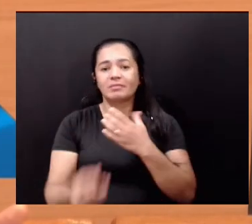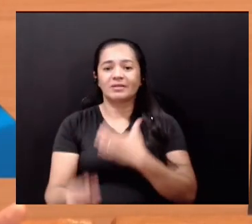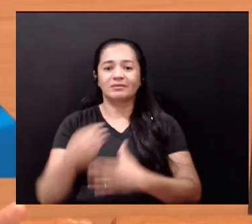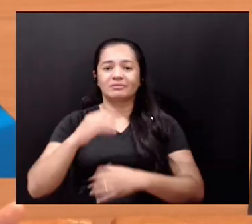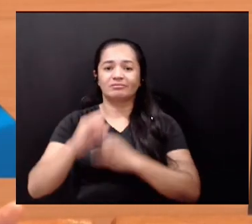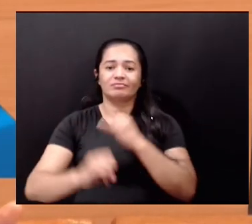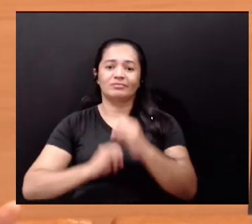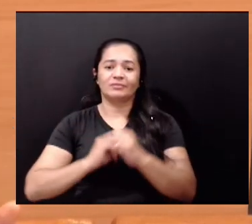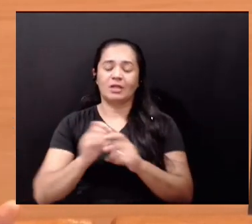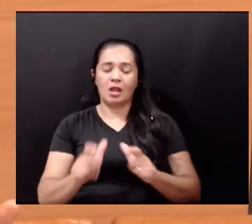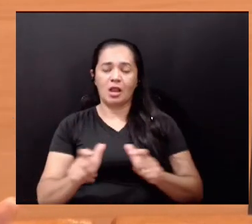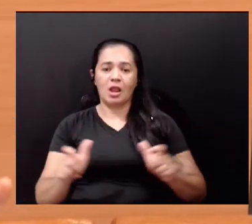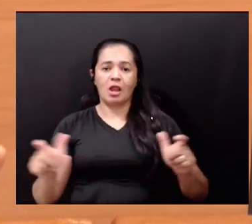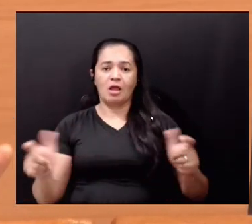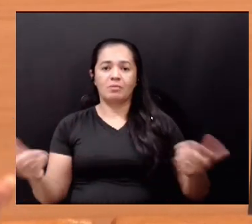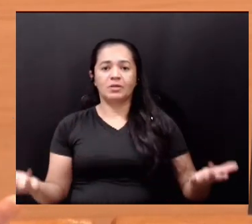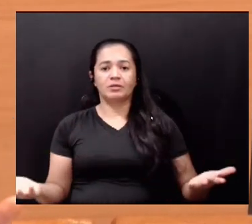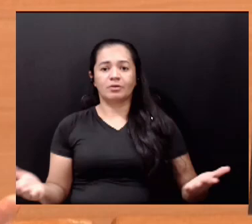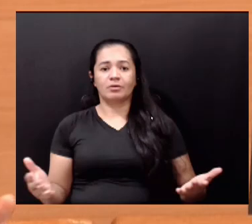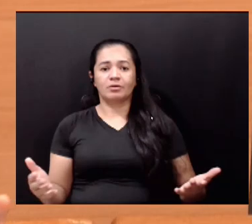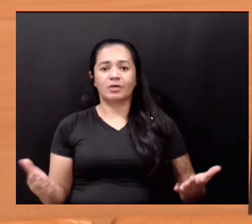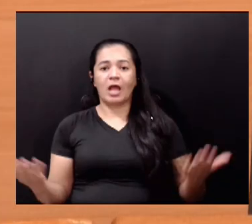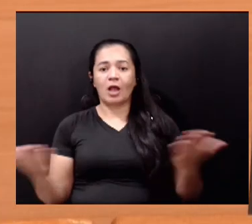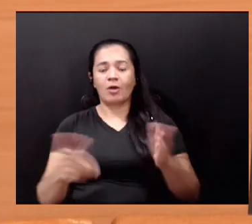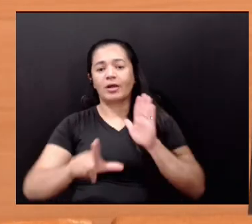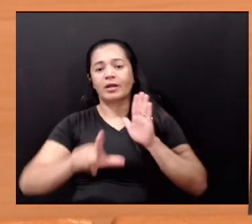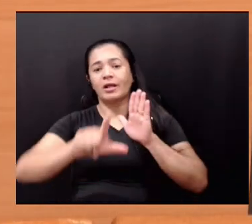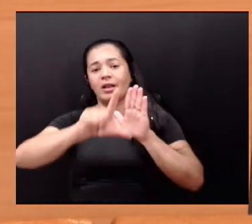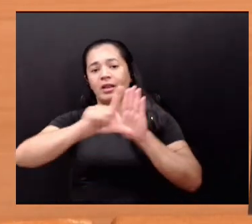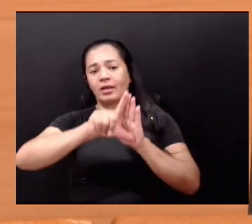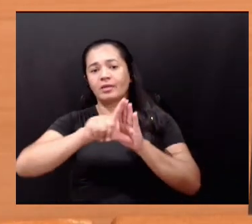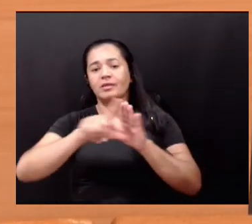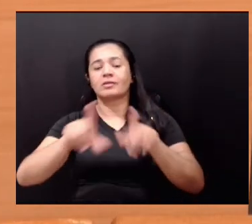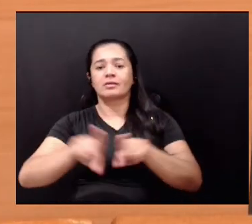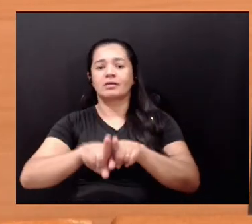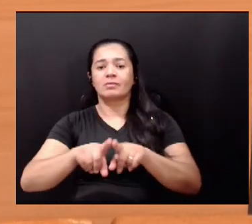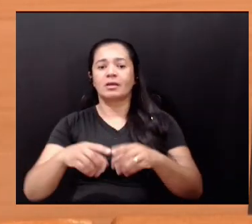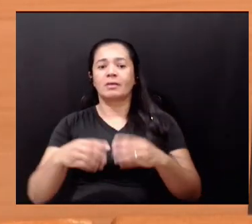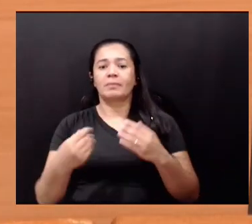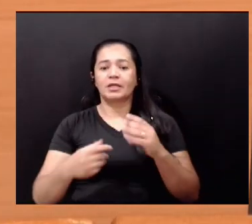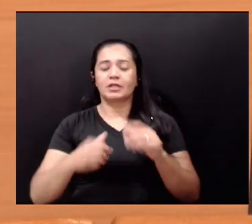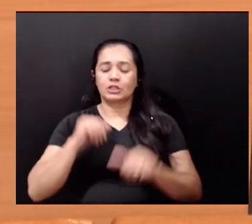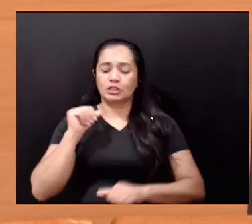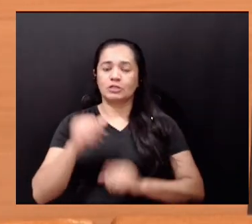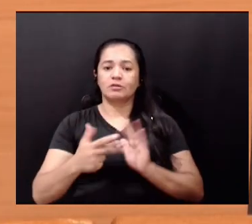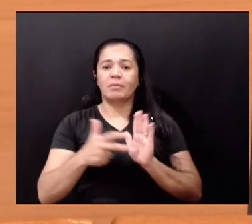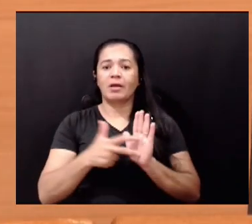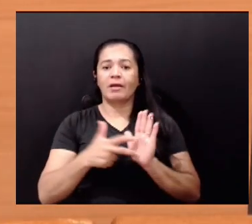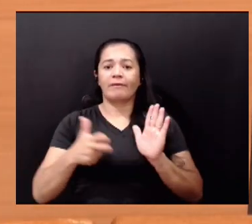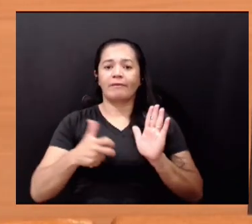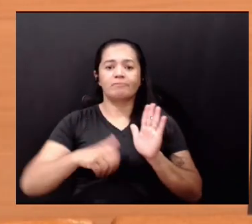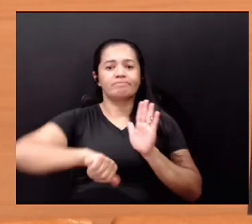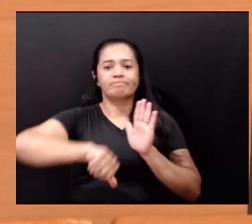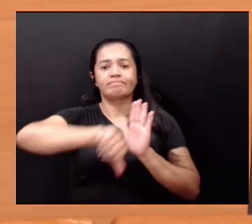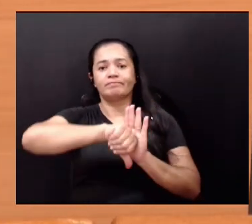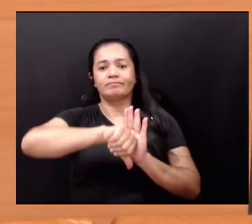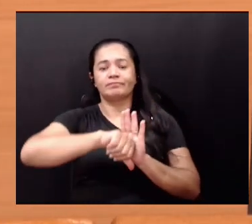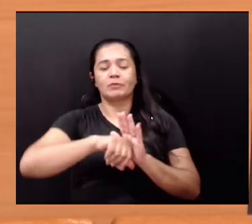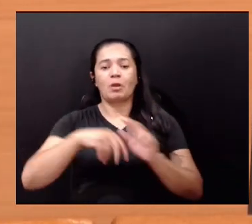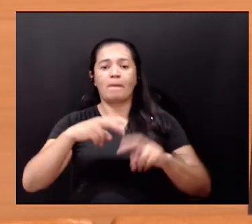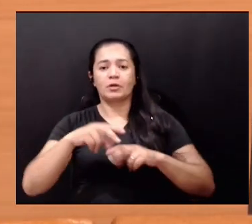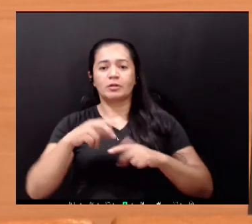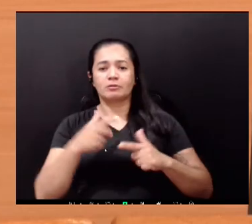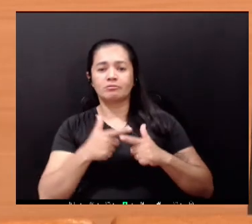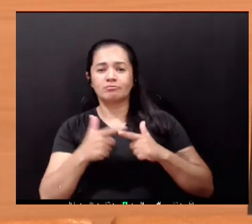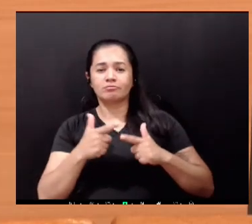acabou de virar uma lei para que isso também fosse criminalizado. Isso gera um problema e dificuldades da gente conseguir